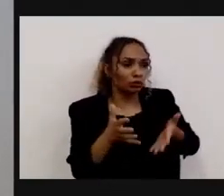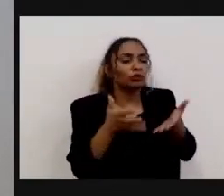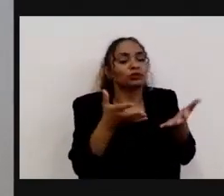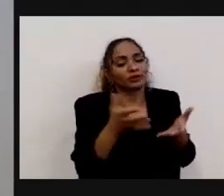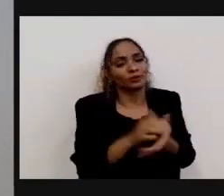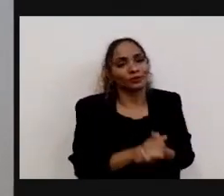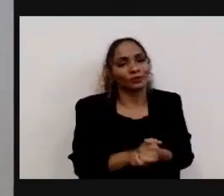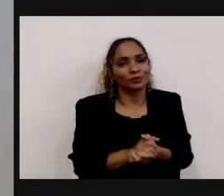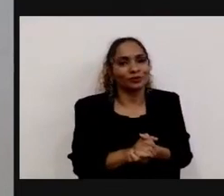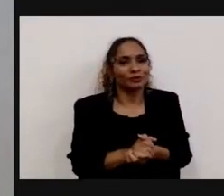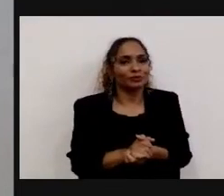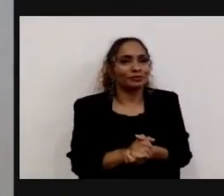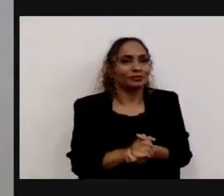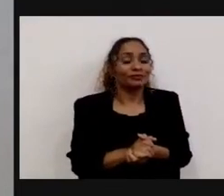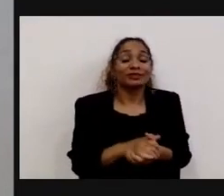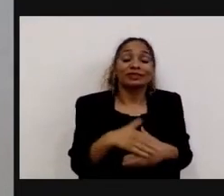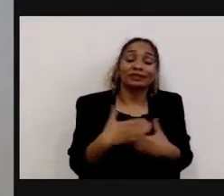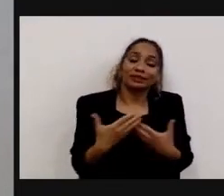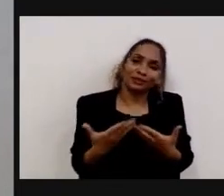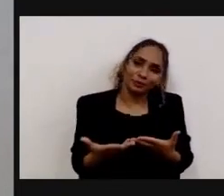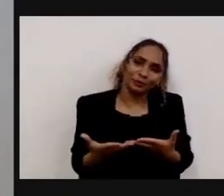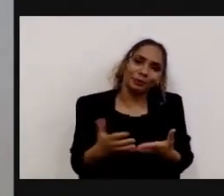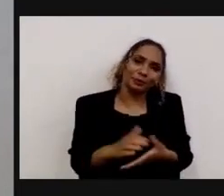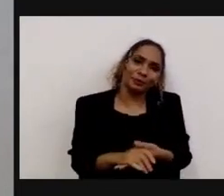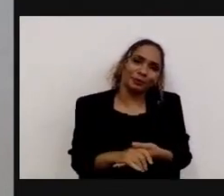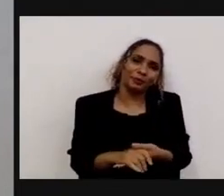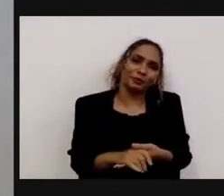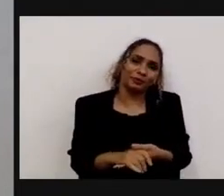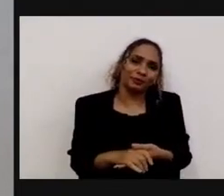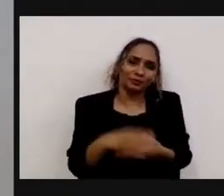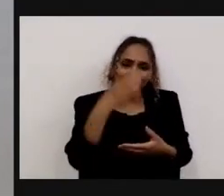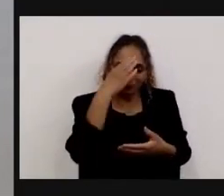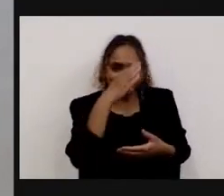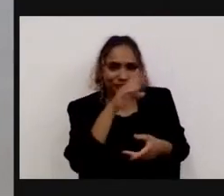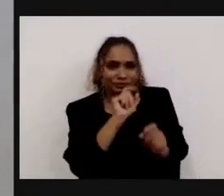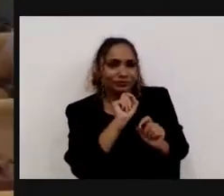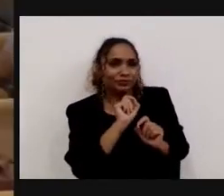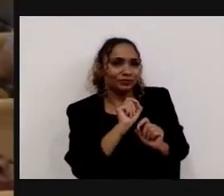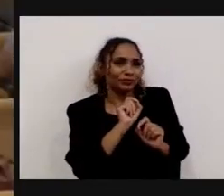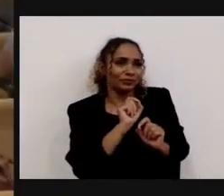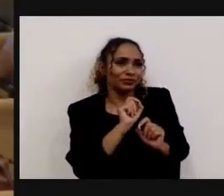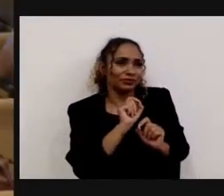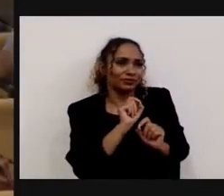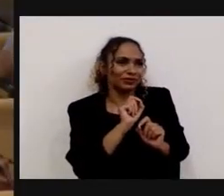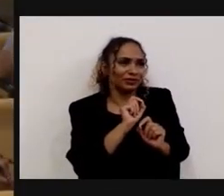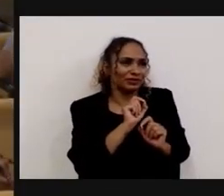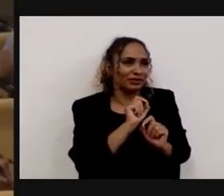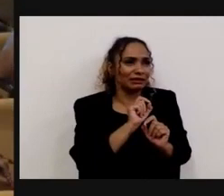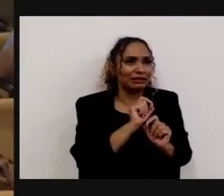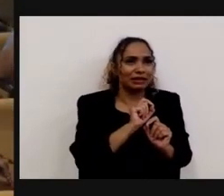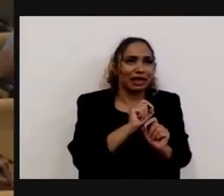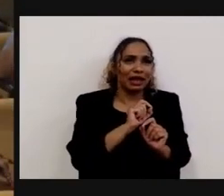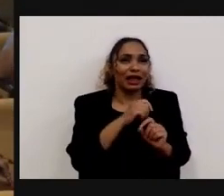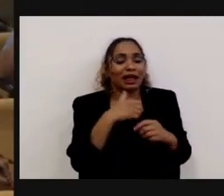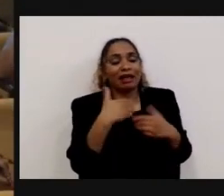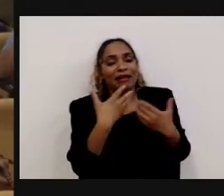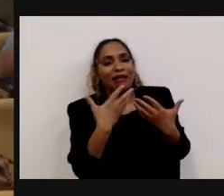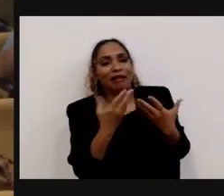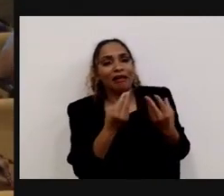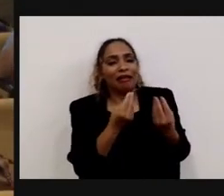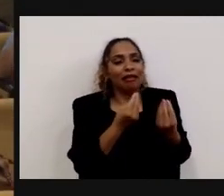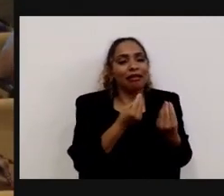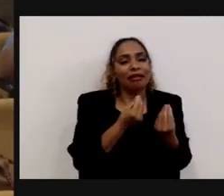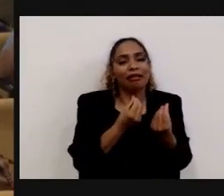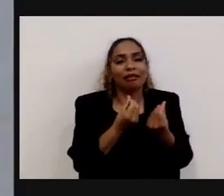motivação Olha o primeiro de tudo é tirar o romance desse